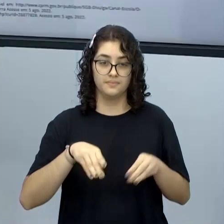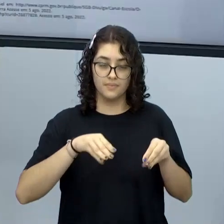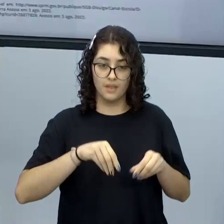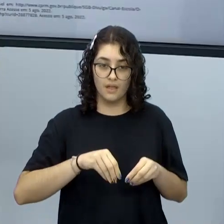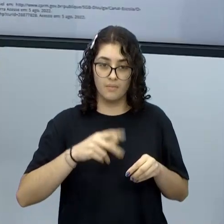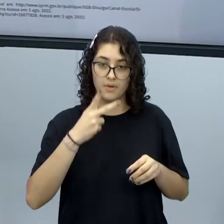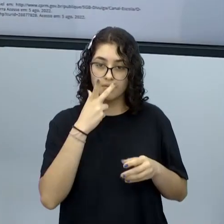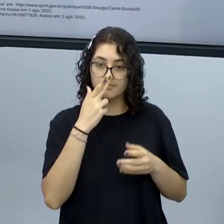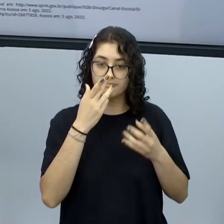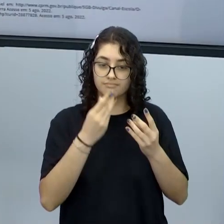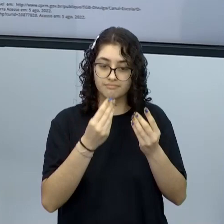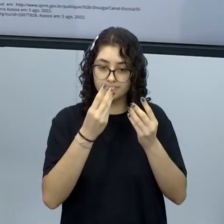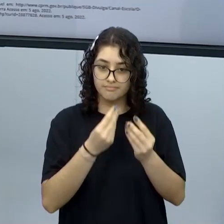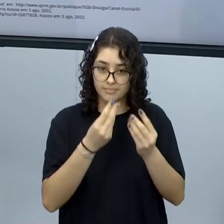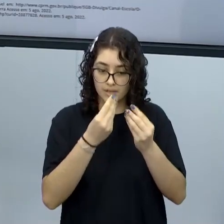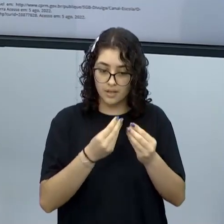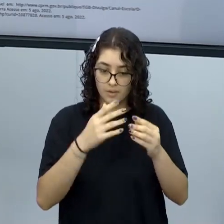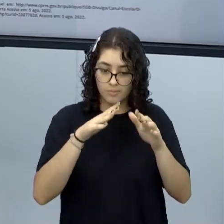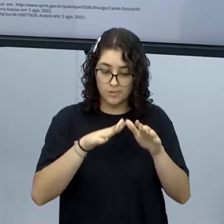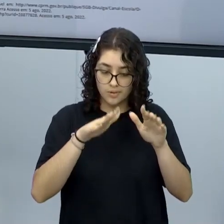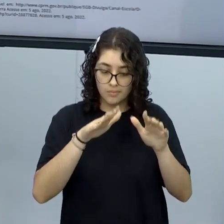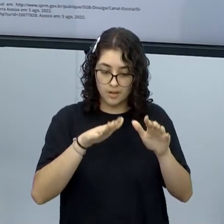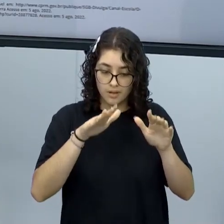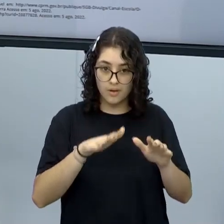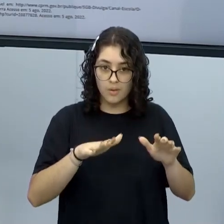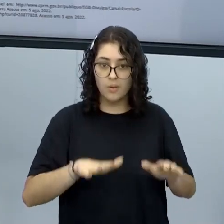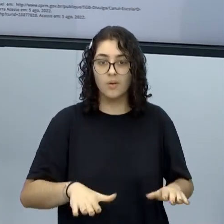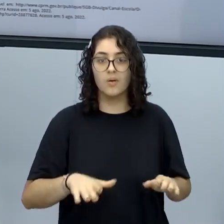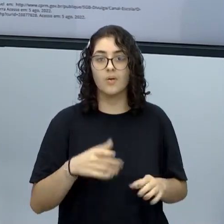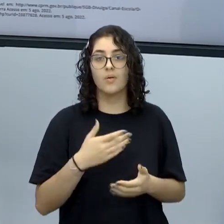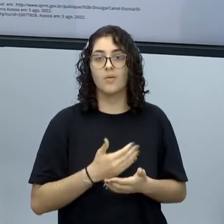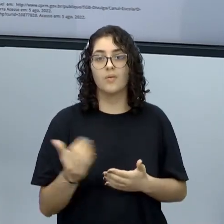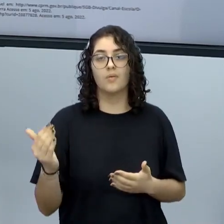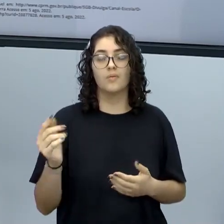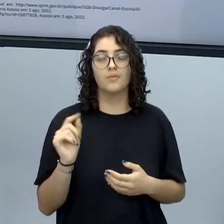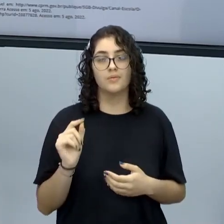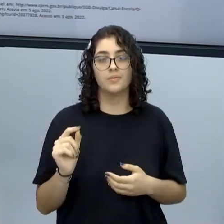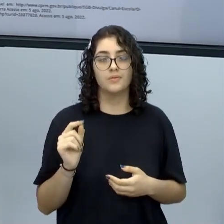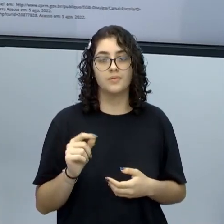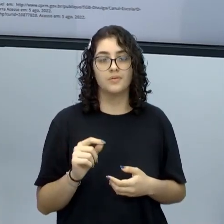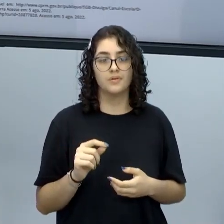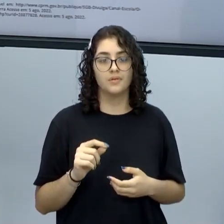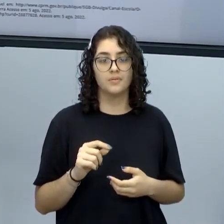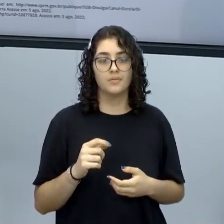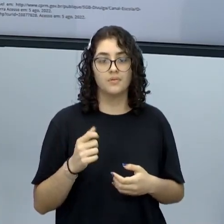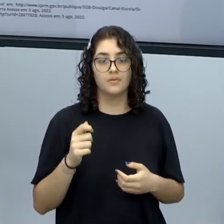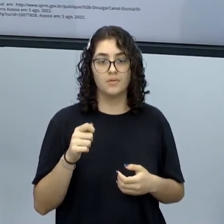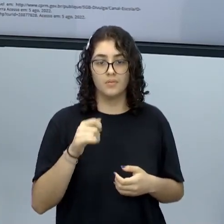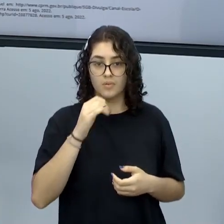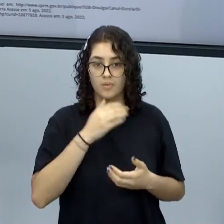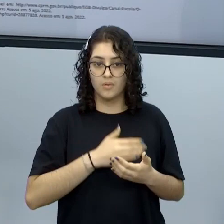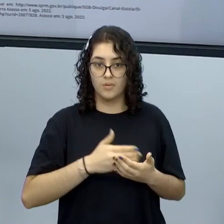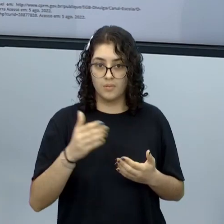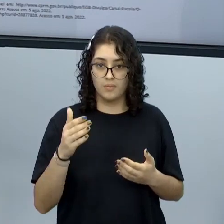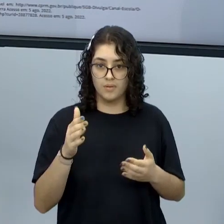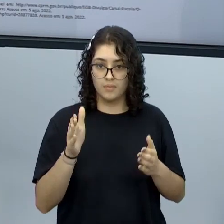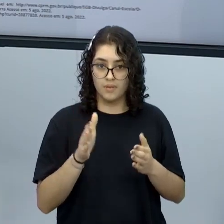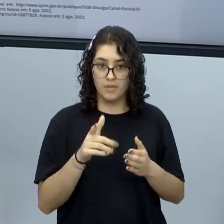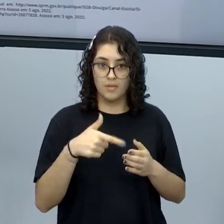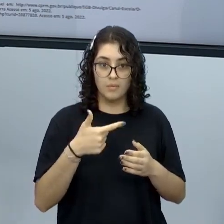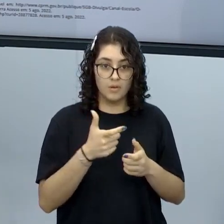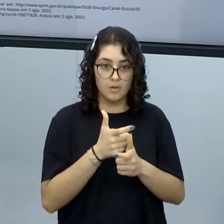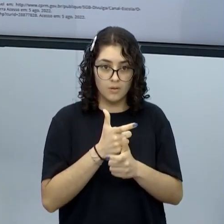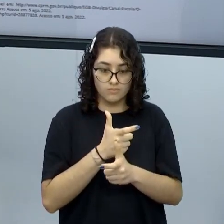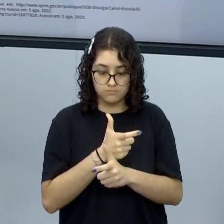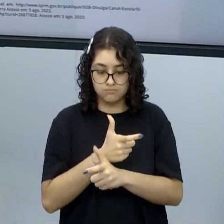vai caindo, vai cedendo aqui e vai descendo ainda mais. Quer dizer que a ravina pode começar dessa grossura e terminar... Eu